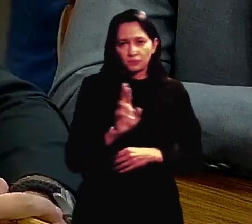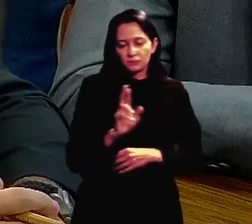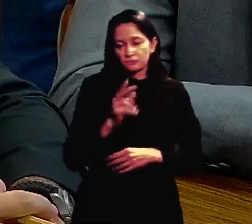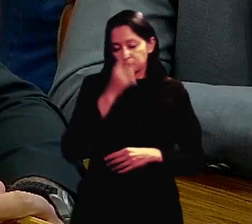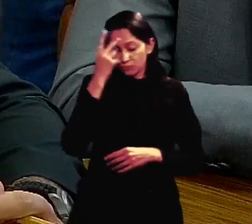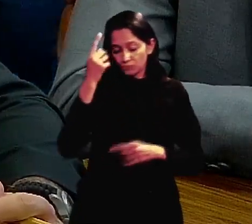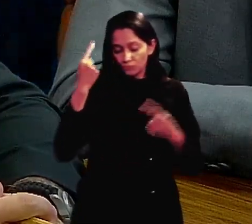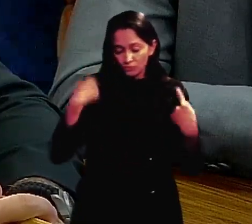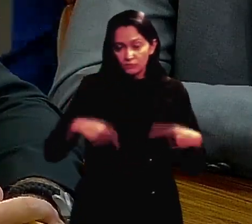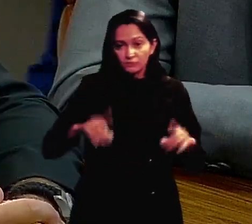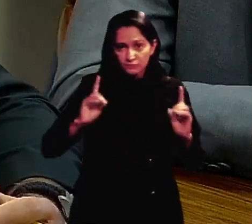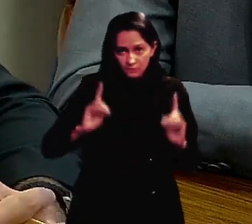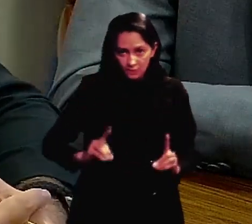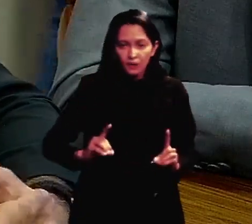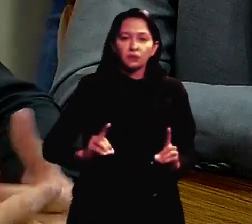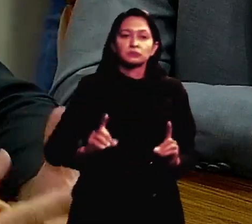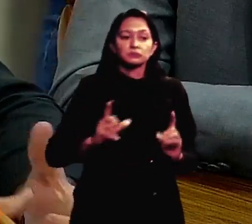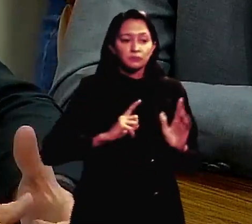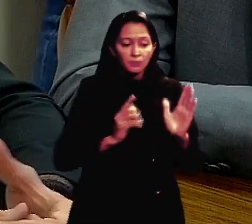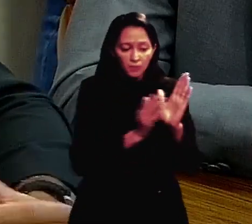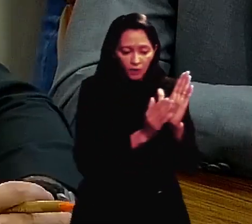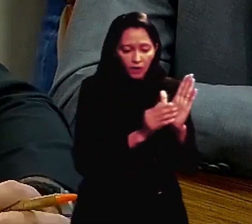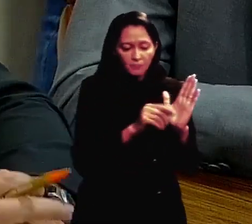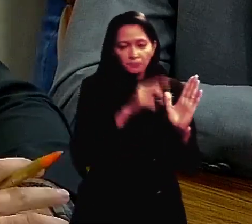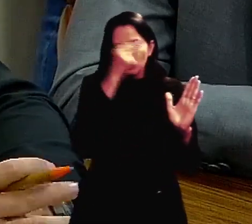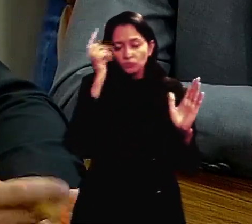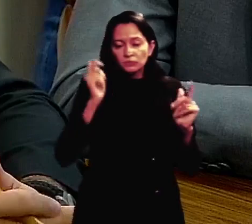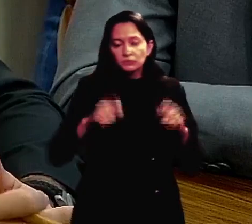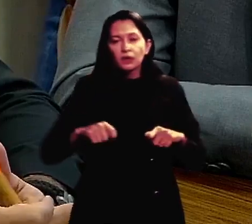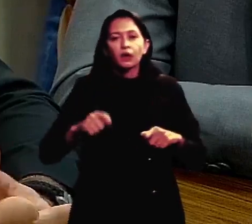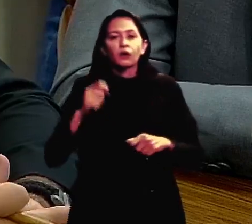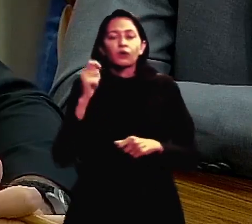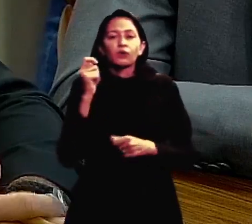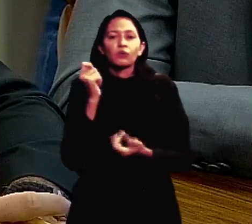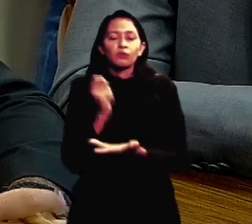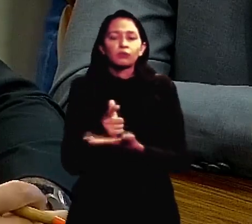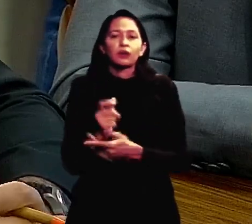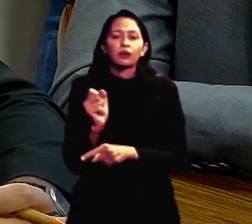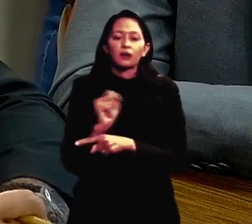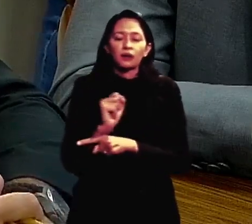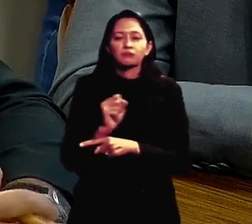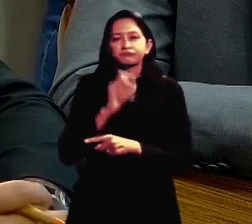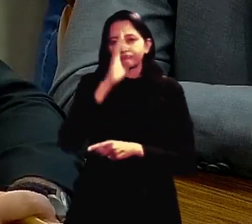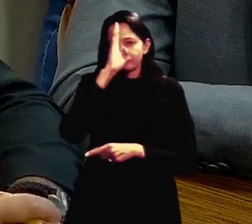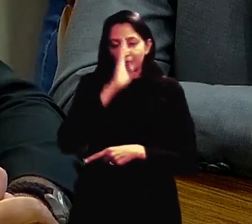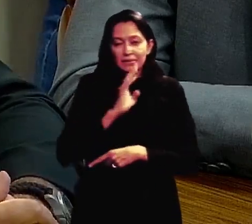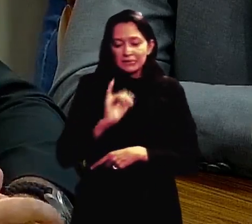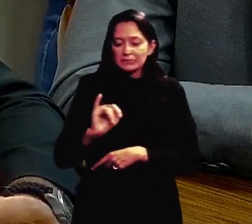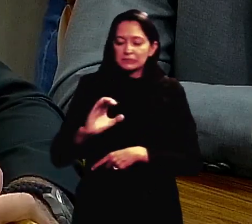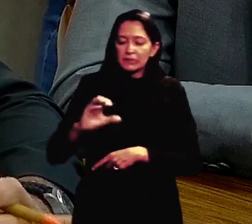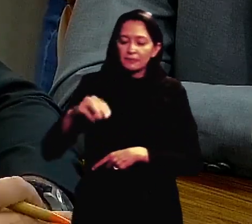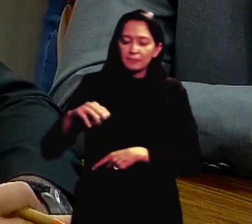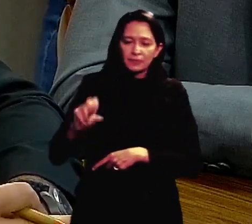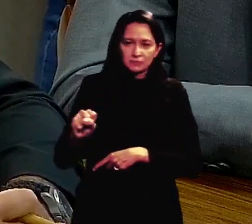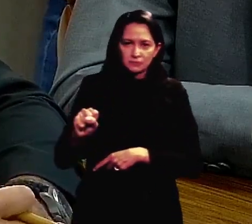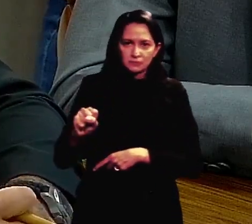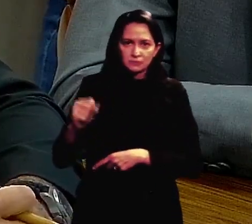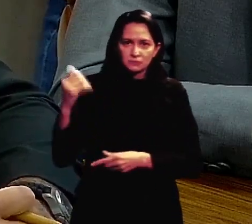essa proposta apresentada, elas poderão adquirir um veículo com isenção do ICMS até o valor